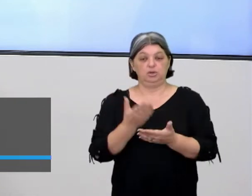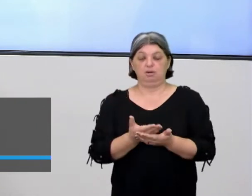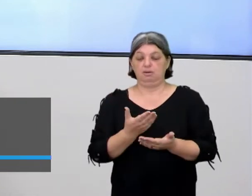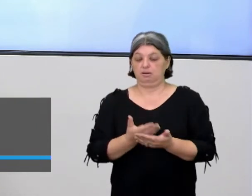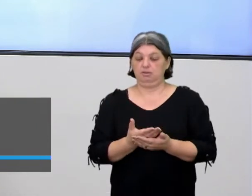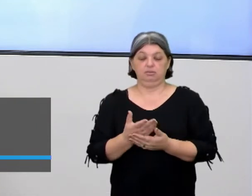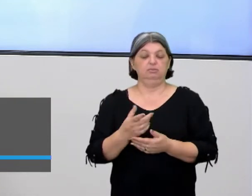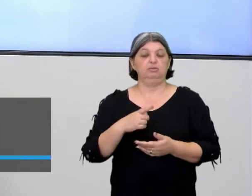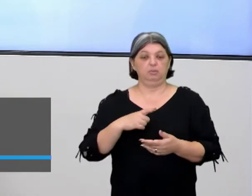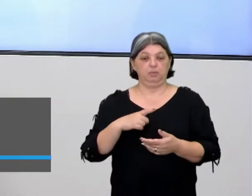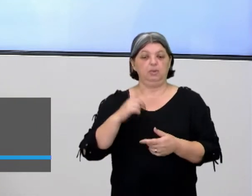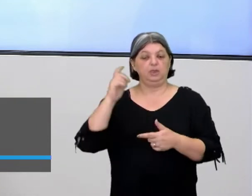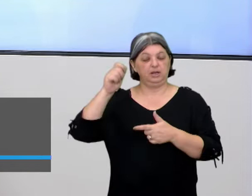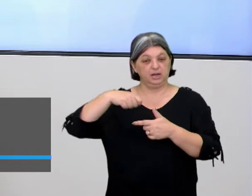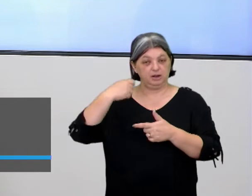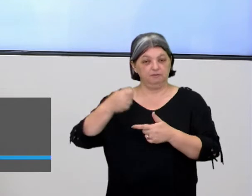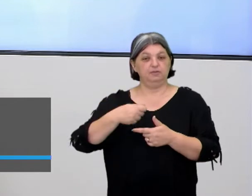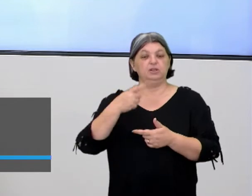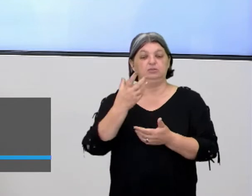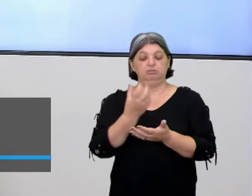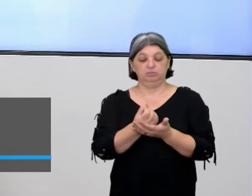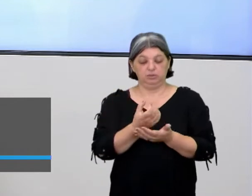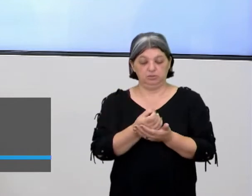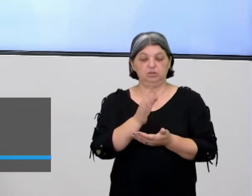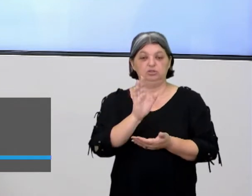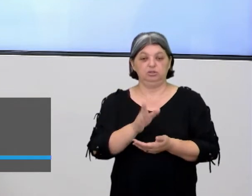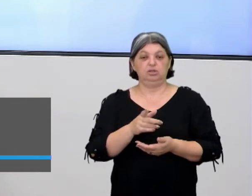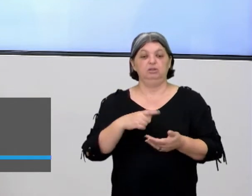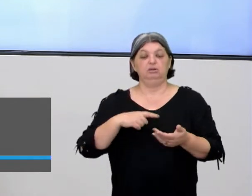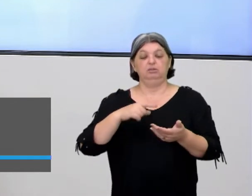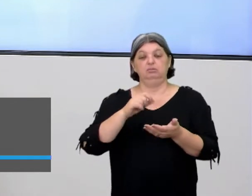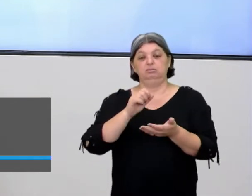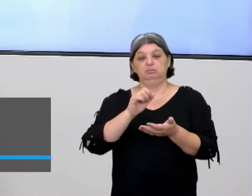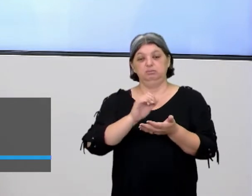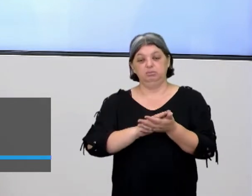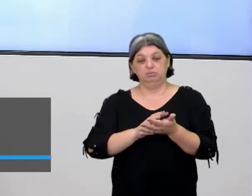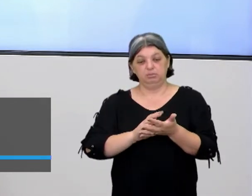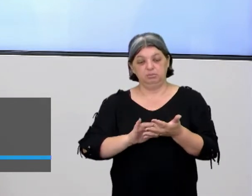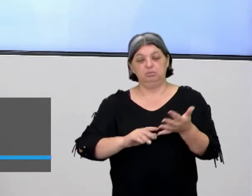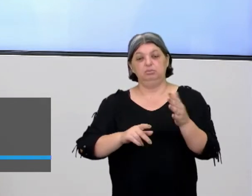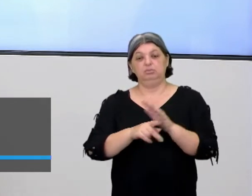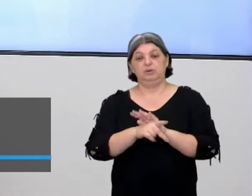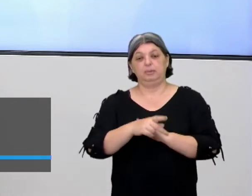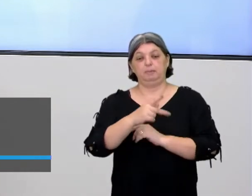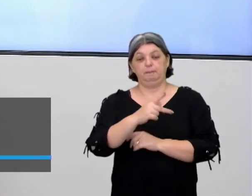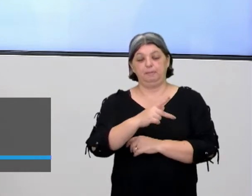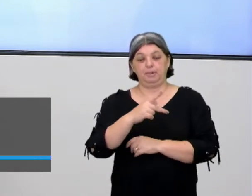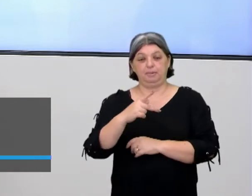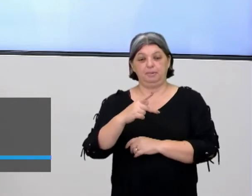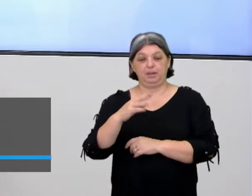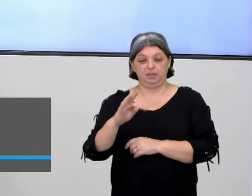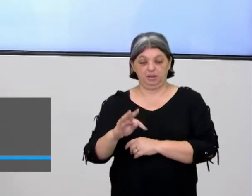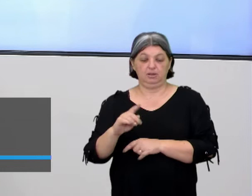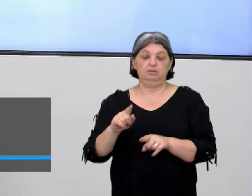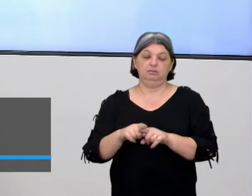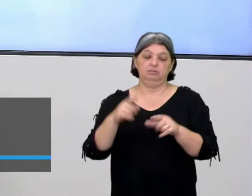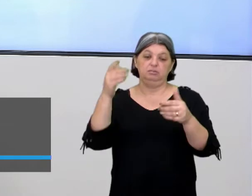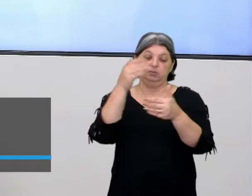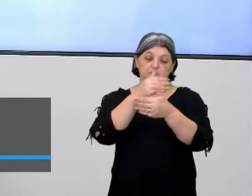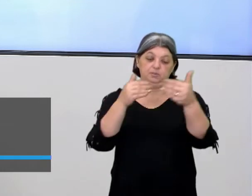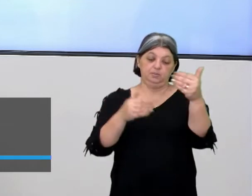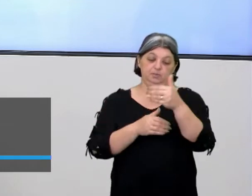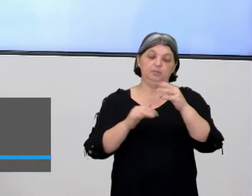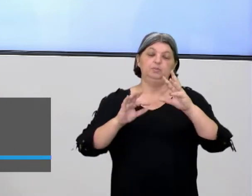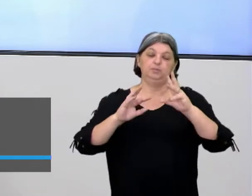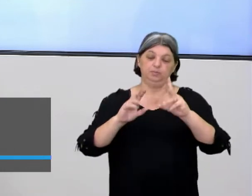também, você tem o material descritivo, né? Você tem o PPT, você tem a formação, os slides lá, o PowerPoint, que